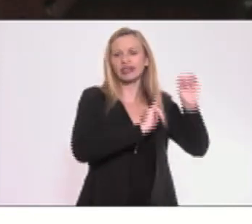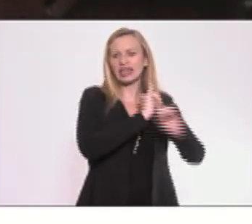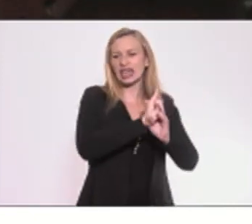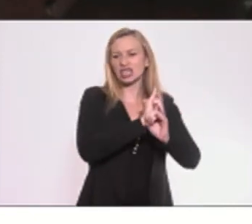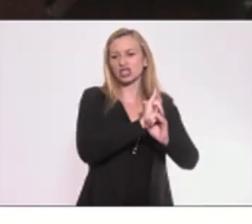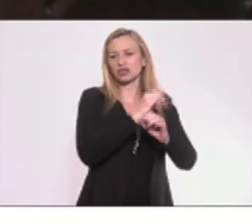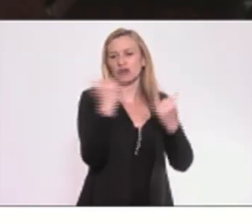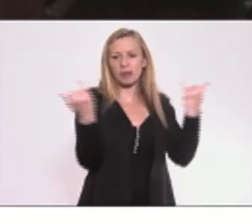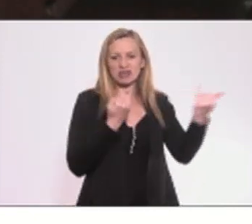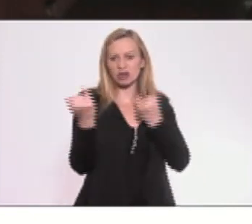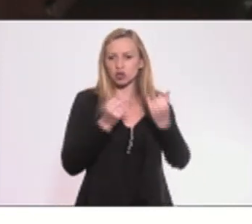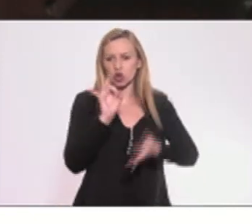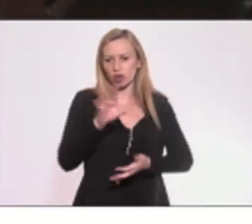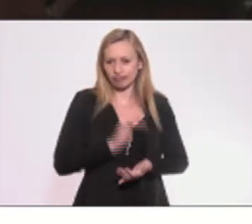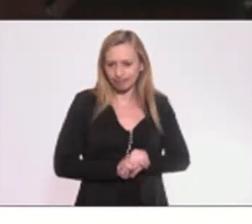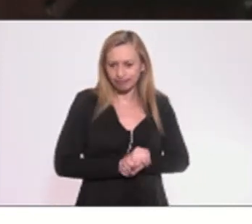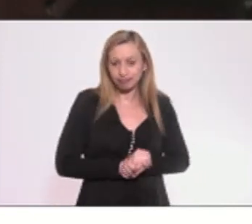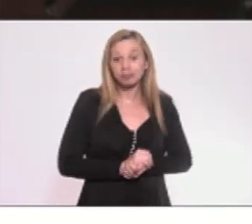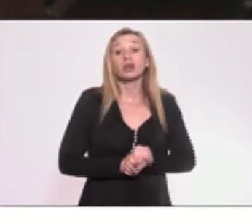Mas,